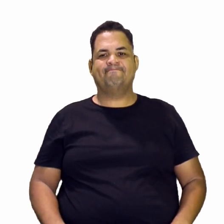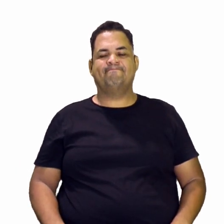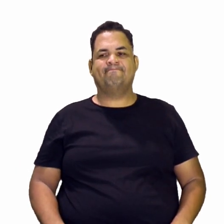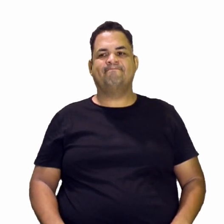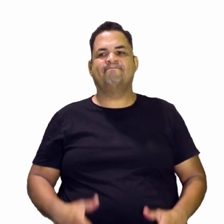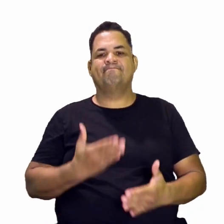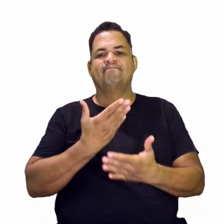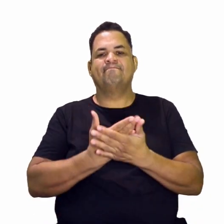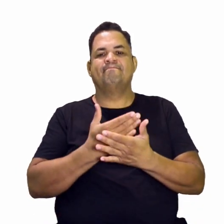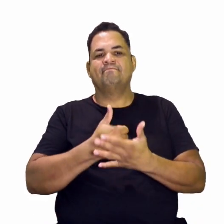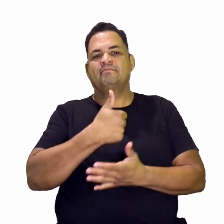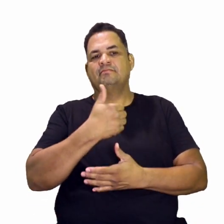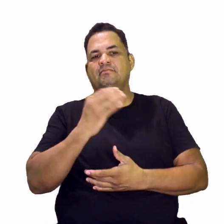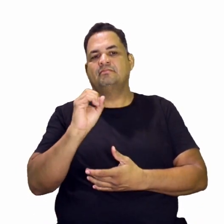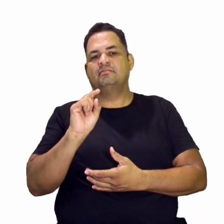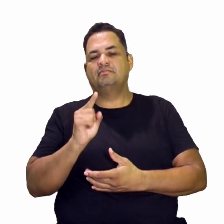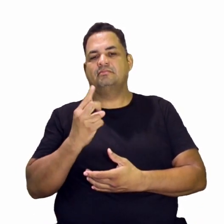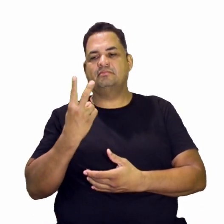está na aula